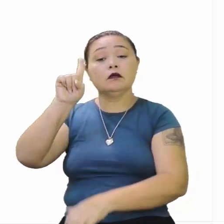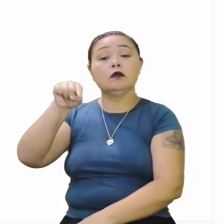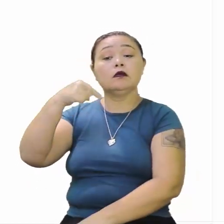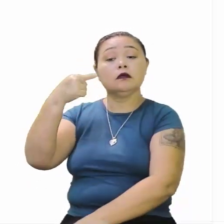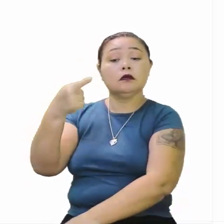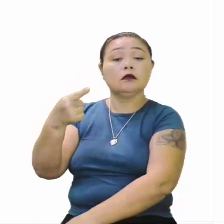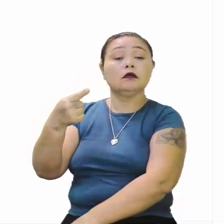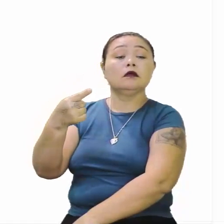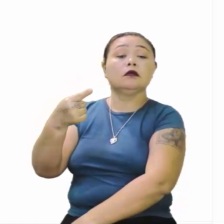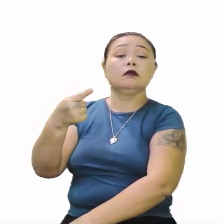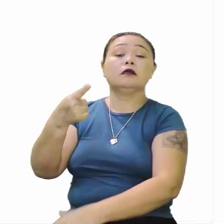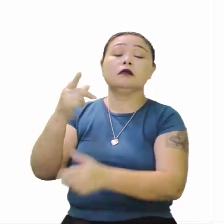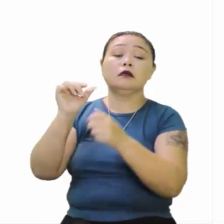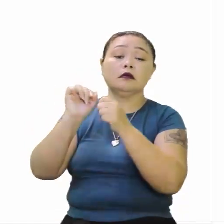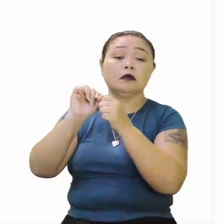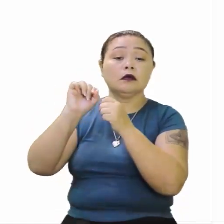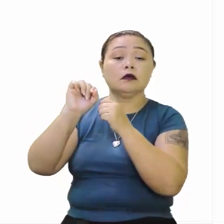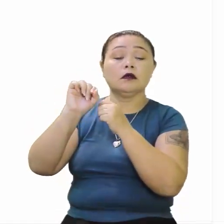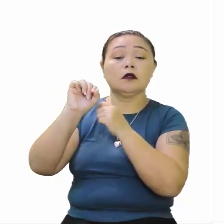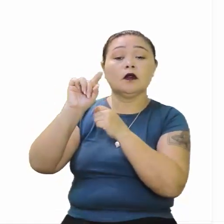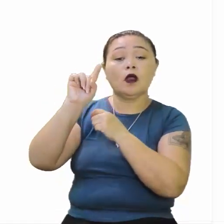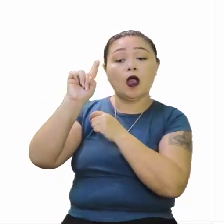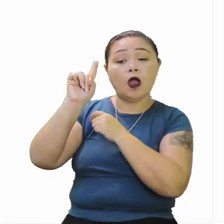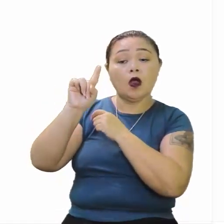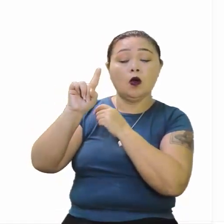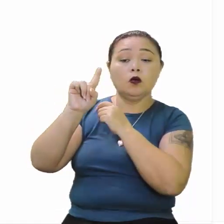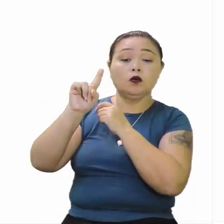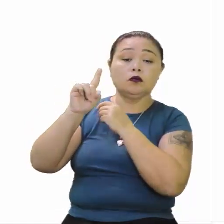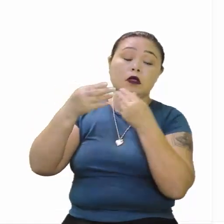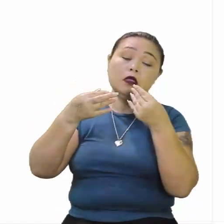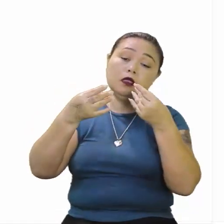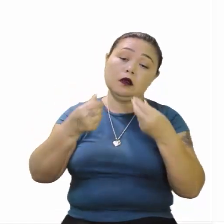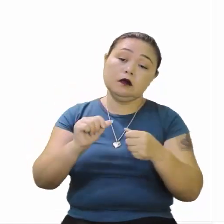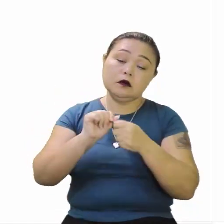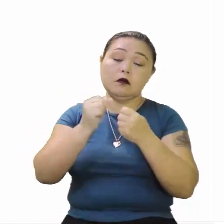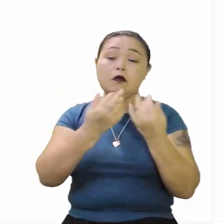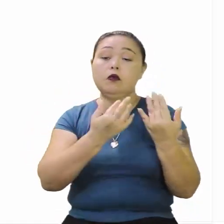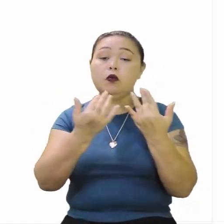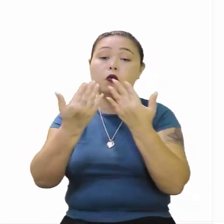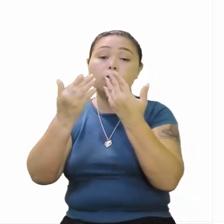fusão, do líquido para o vapor, com a ebulição.